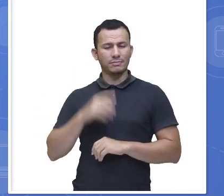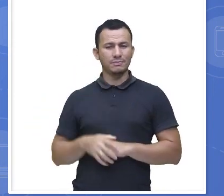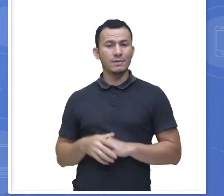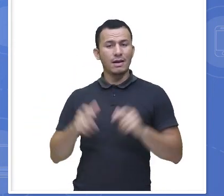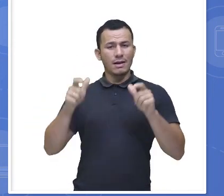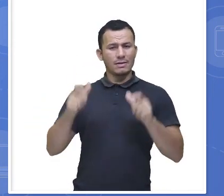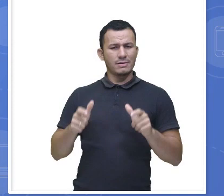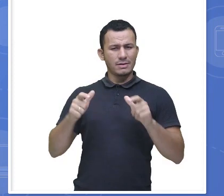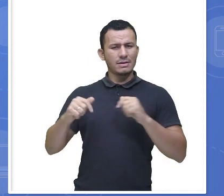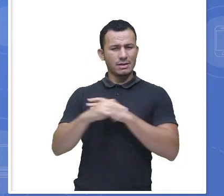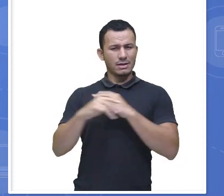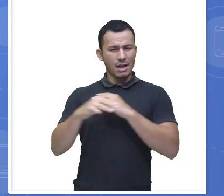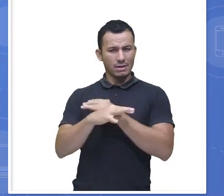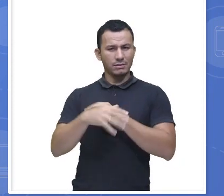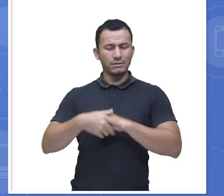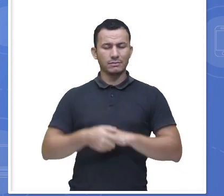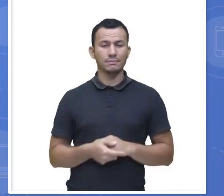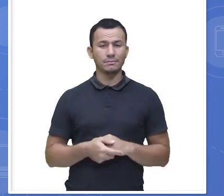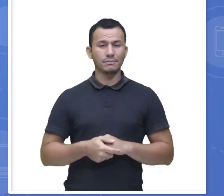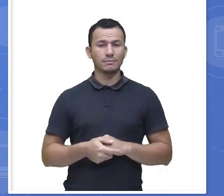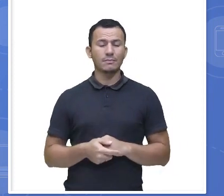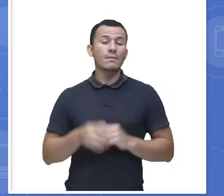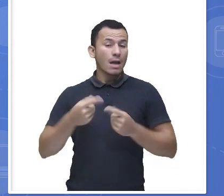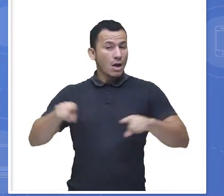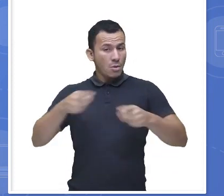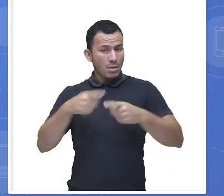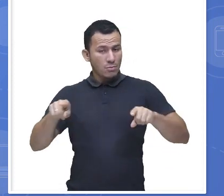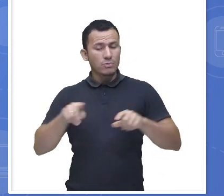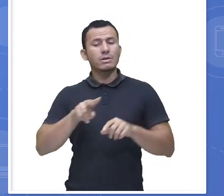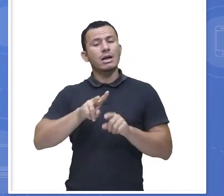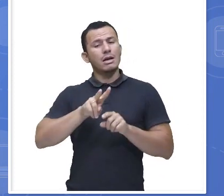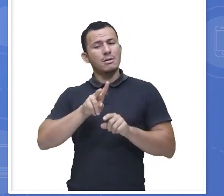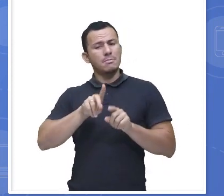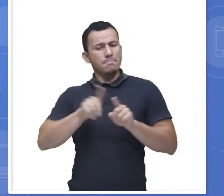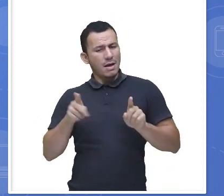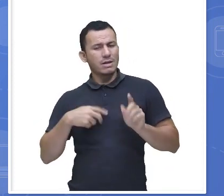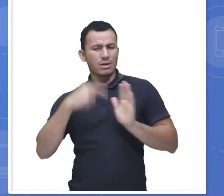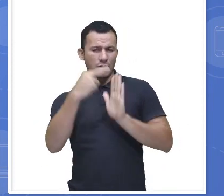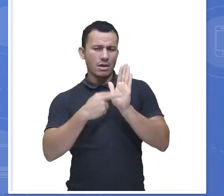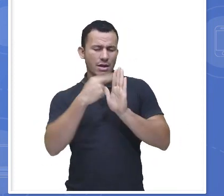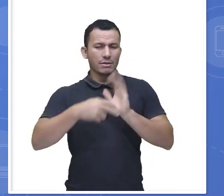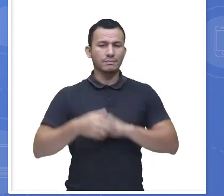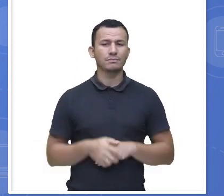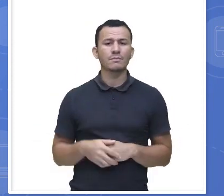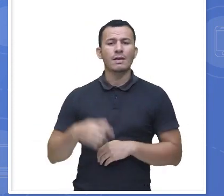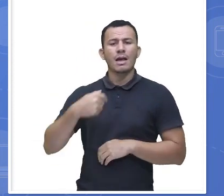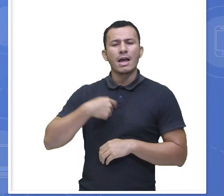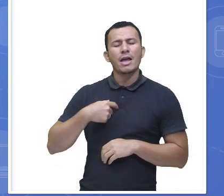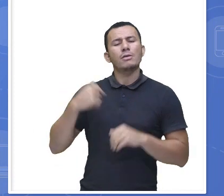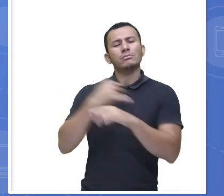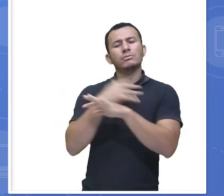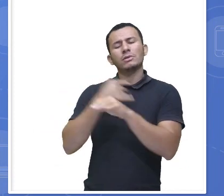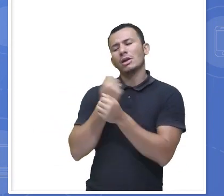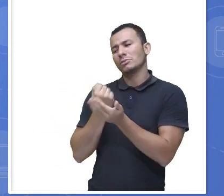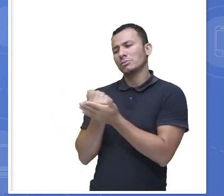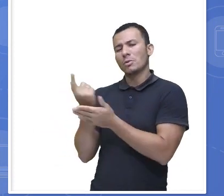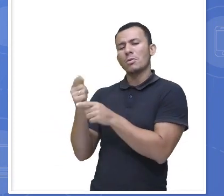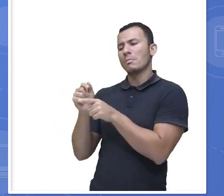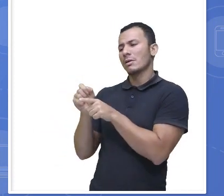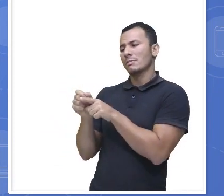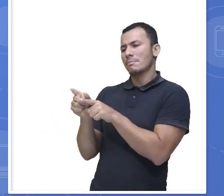Seixas. Eu leio aqui. É uma música, mas nós vamos ler. Eu estava na cidade comprando milho para